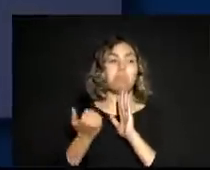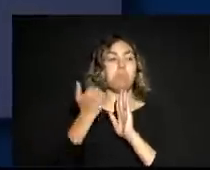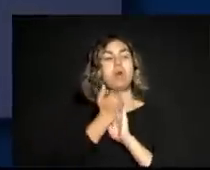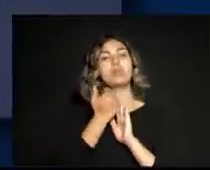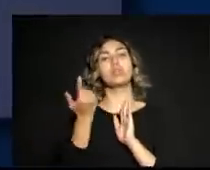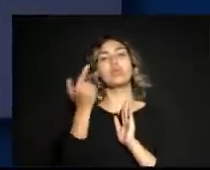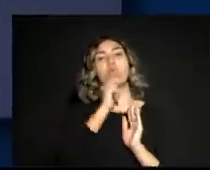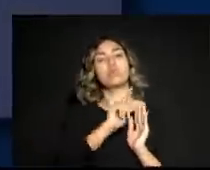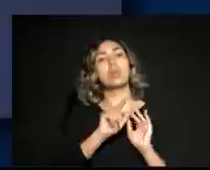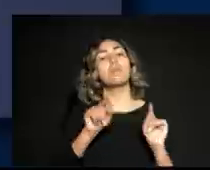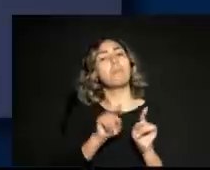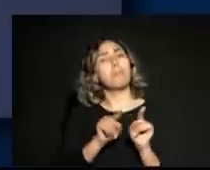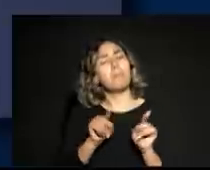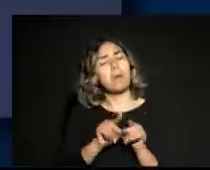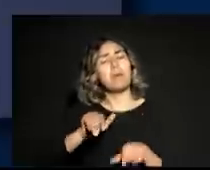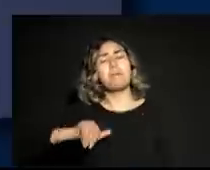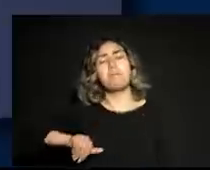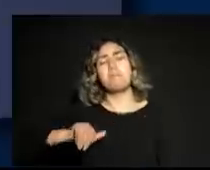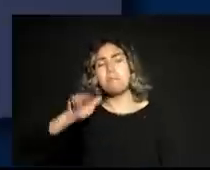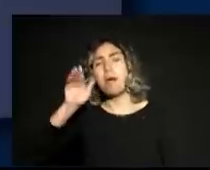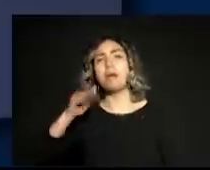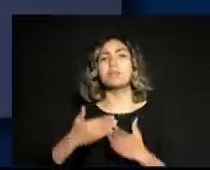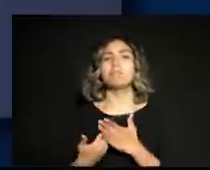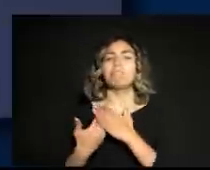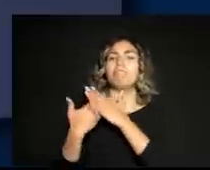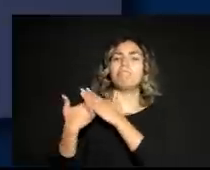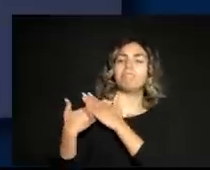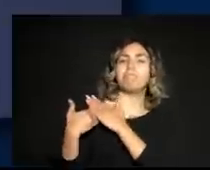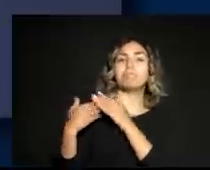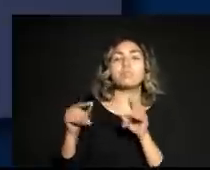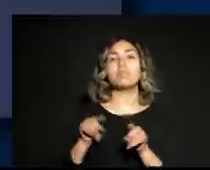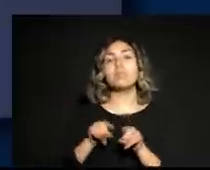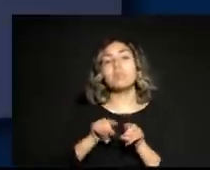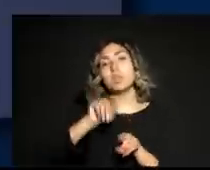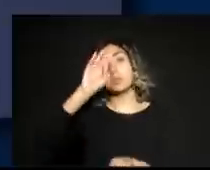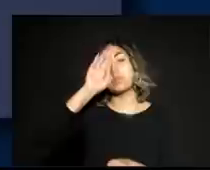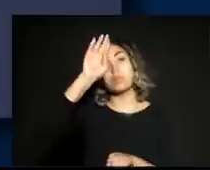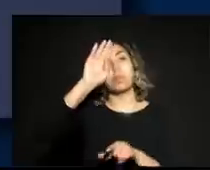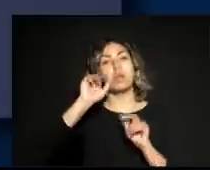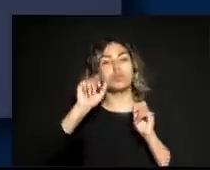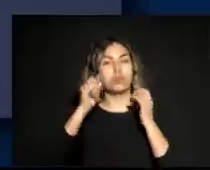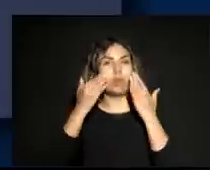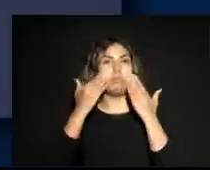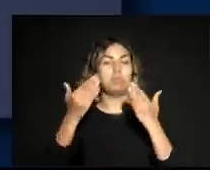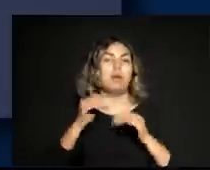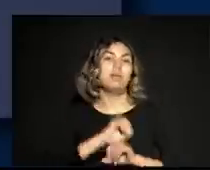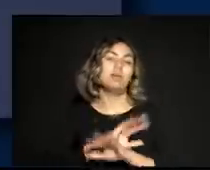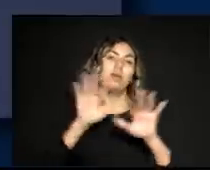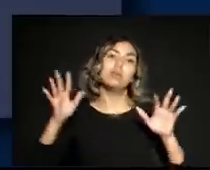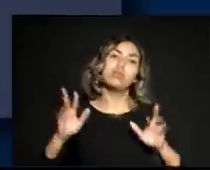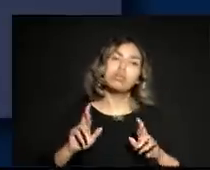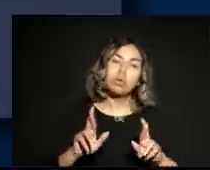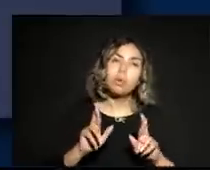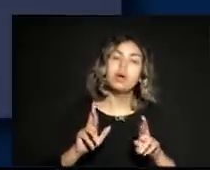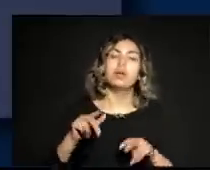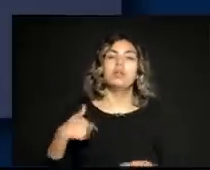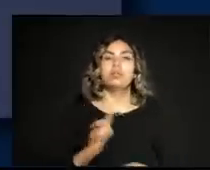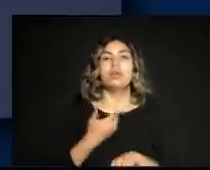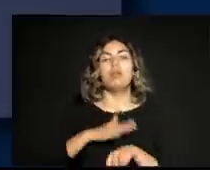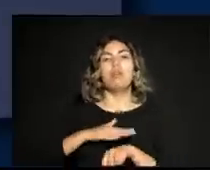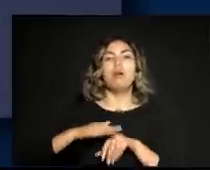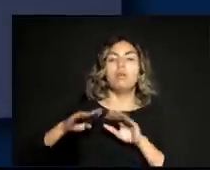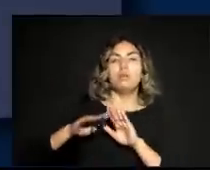de altivez vem também com aumento maior sobre a sua responsabilidade e principalmente sua transparência tão que a gente avance nesse daqui